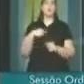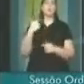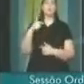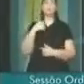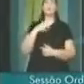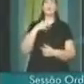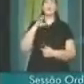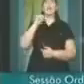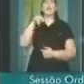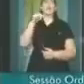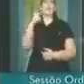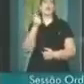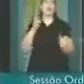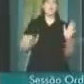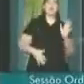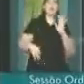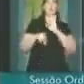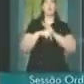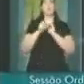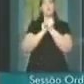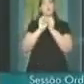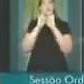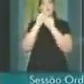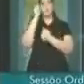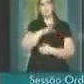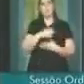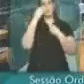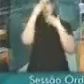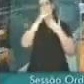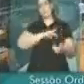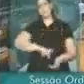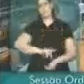não sou canalha com as famílias brasileiras muito obrigado seu presidente